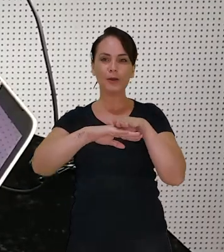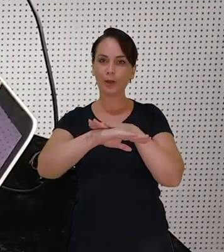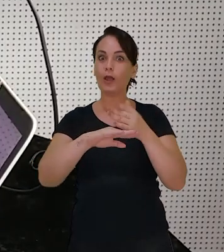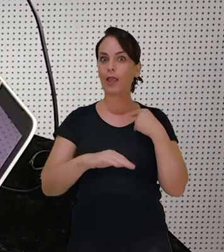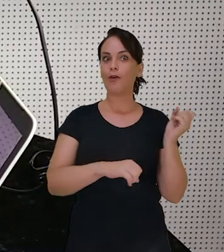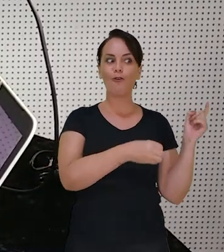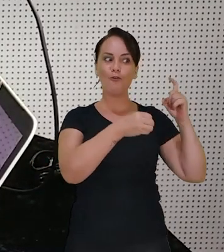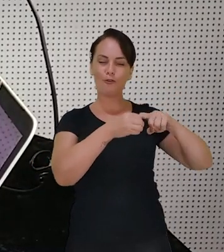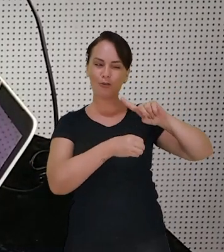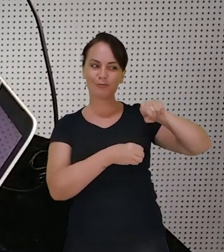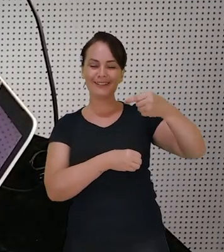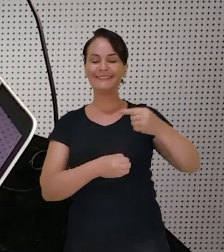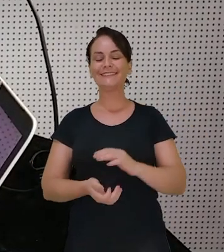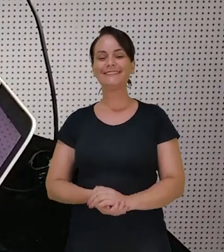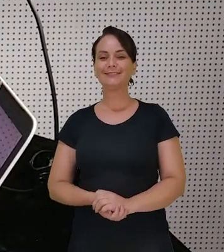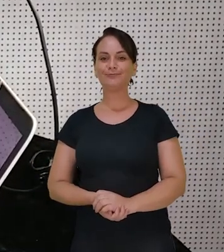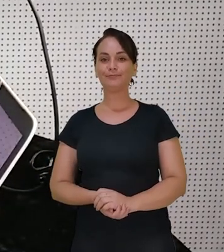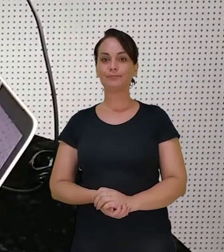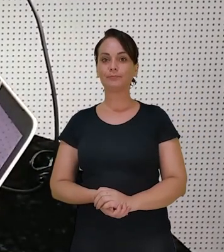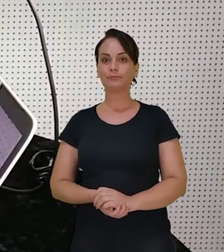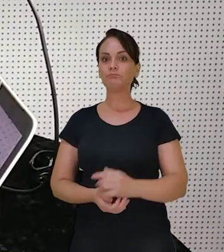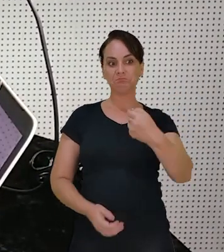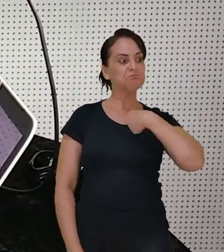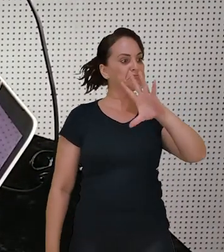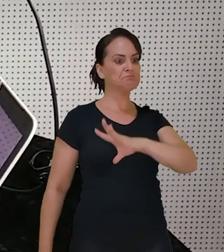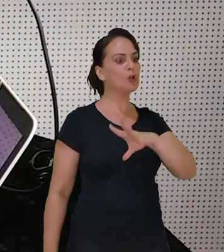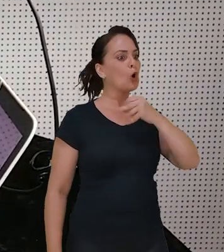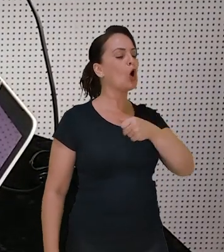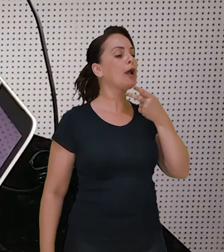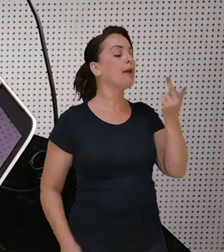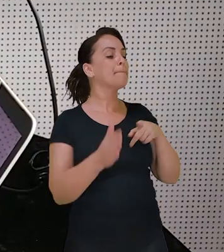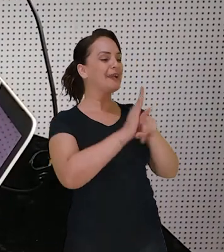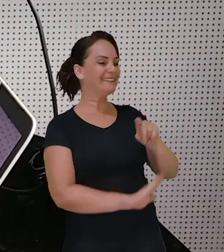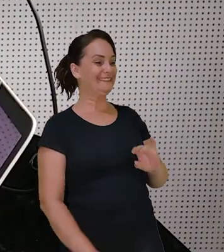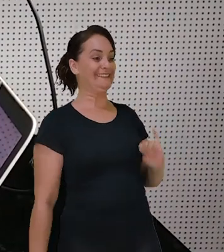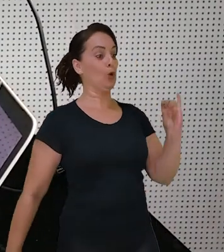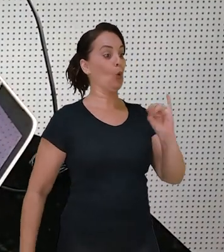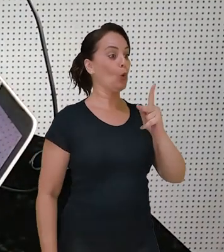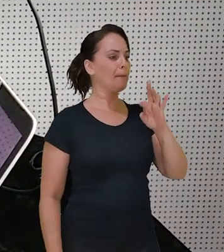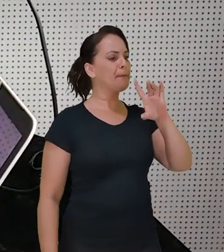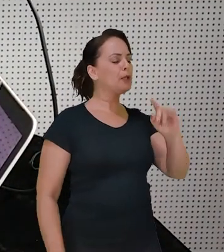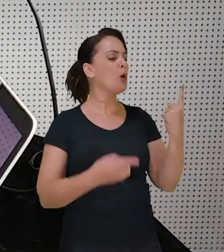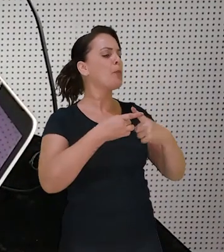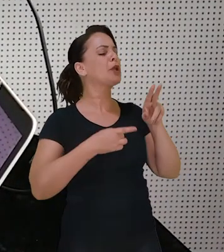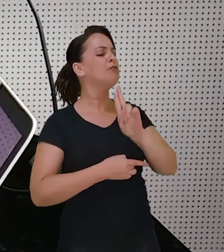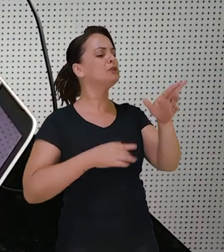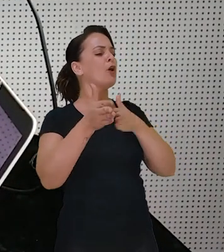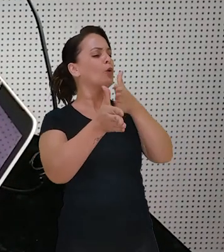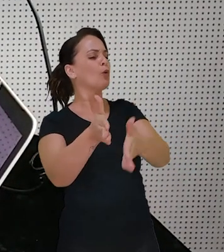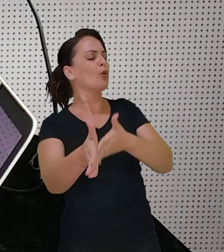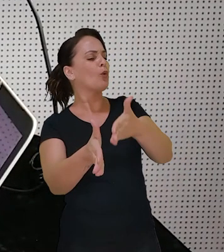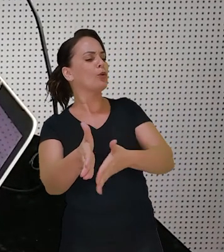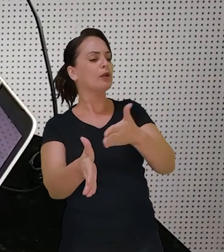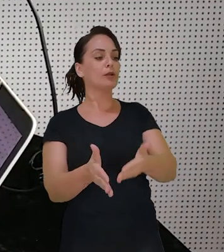eu já volto. Foi aí que tomei coragem e falei, e aí Pedro, por que você usa essa cadeira de